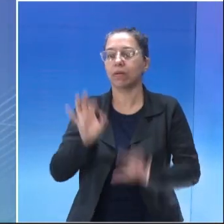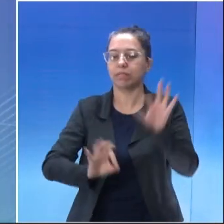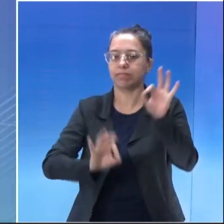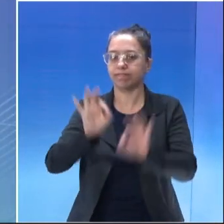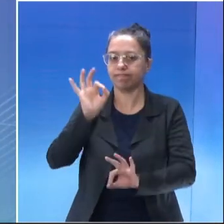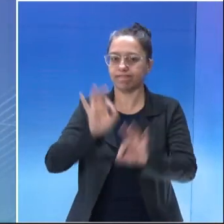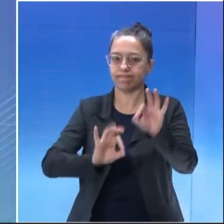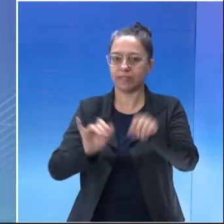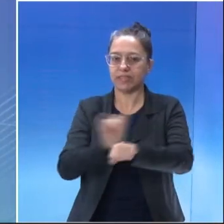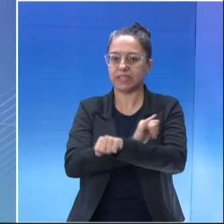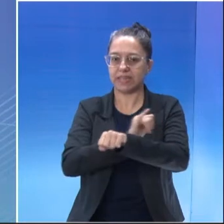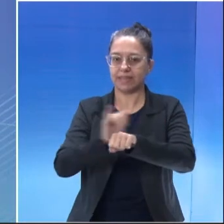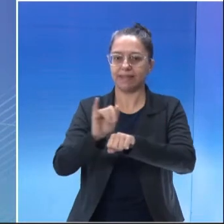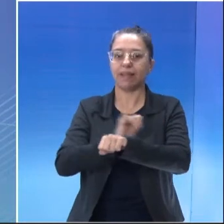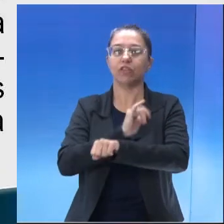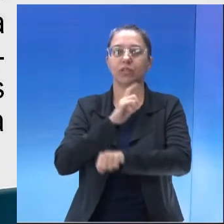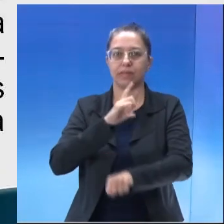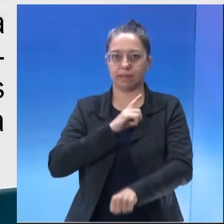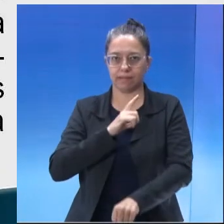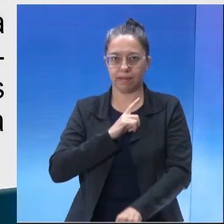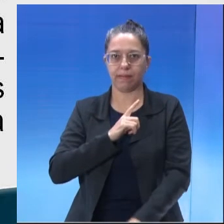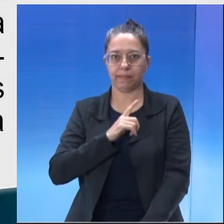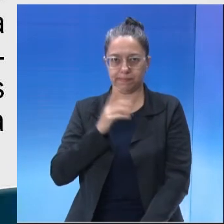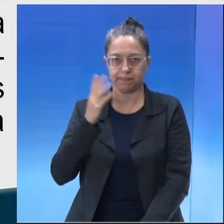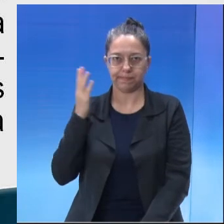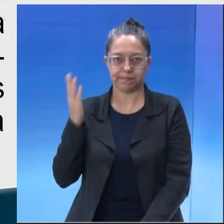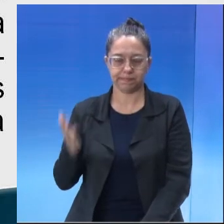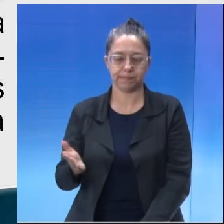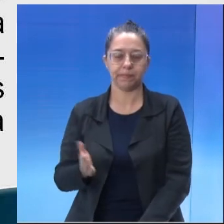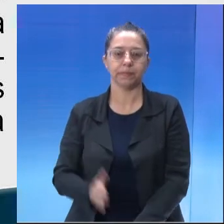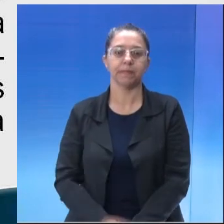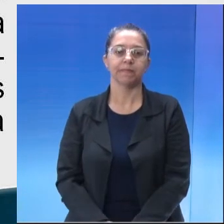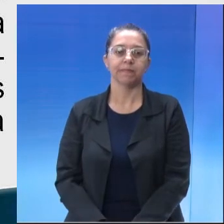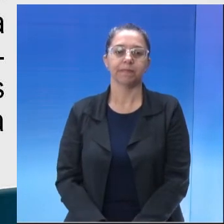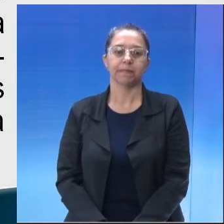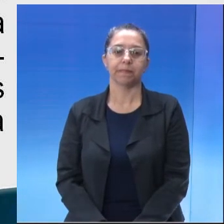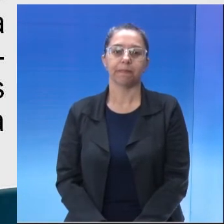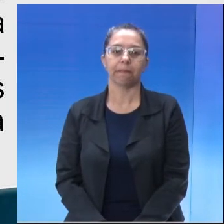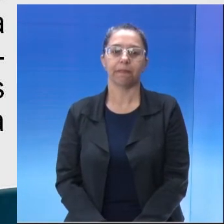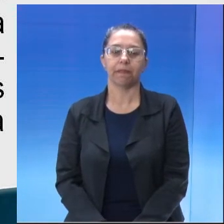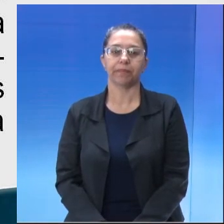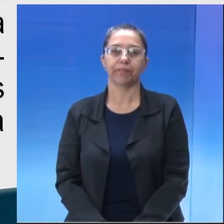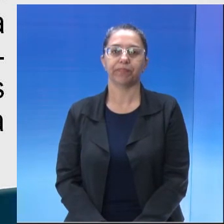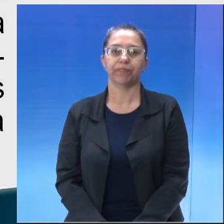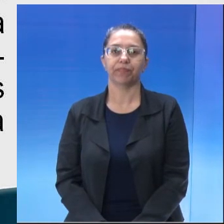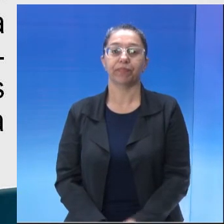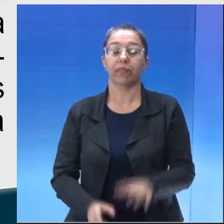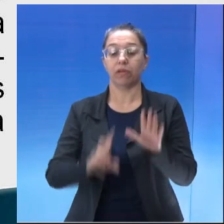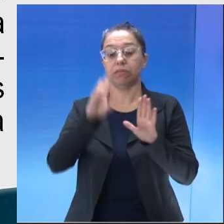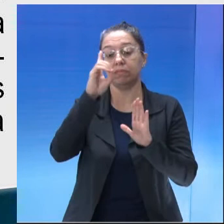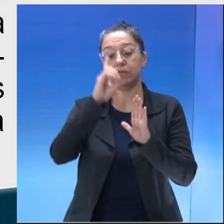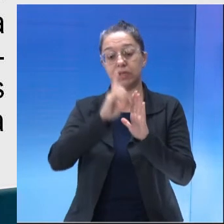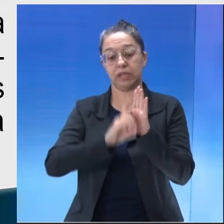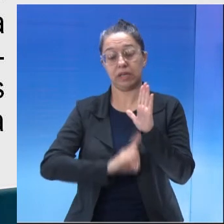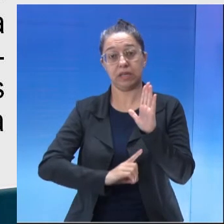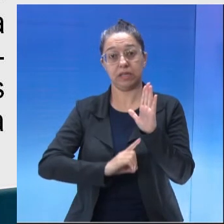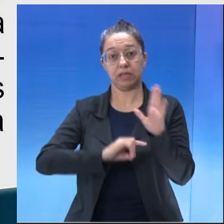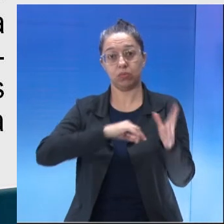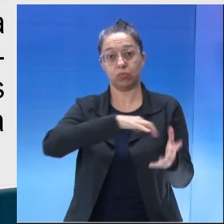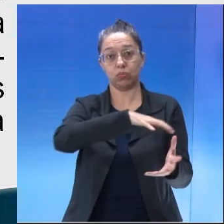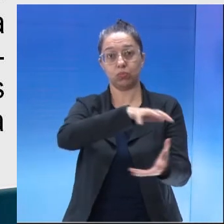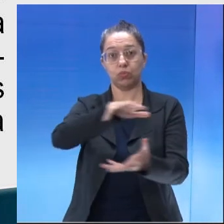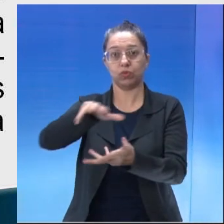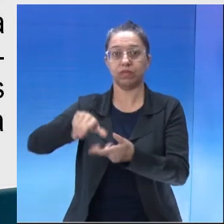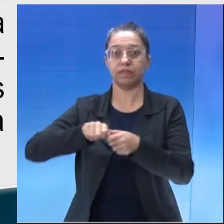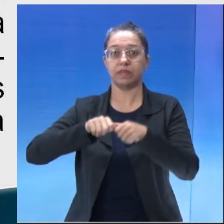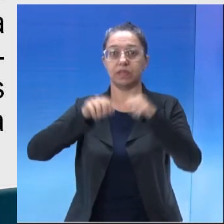texto. Vamos então à leitura desse texto, da questão 6. A Declaração Universal dos Direitos